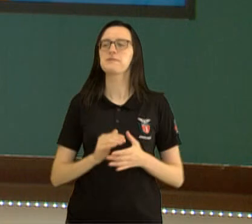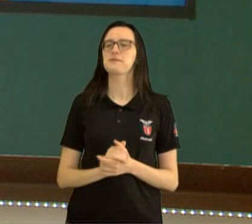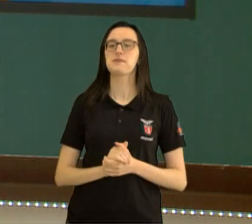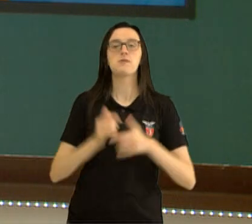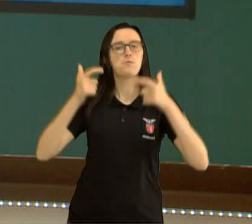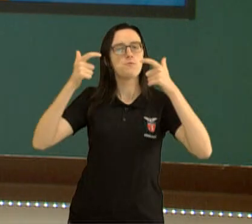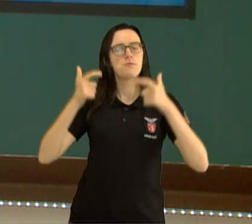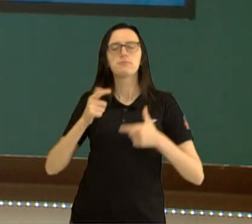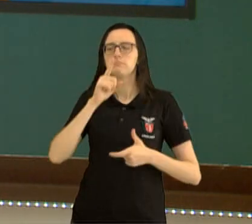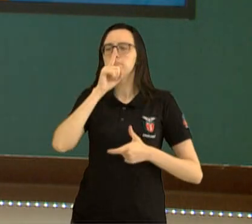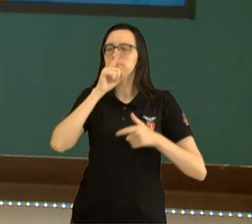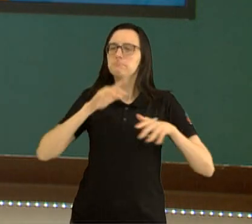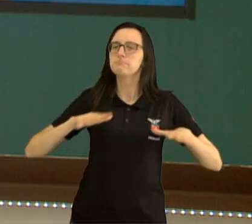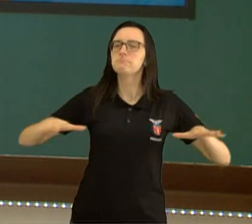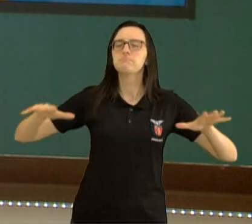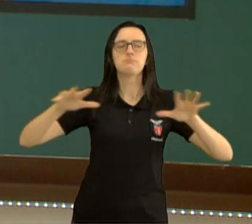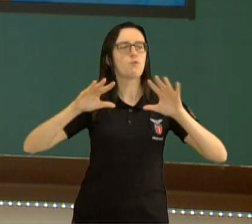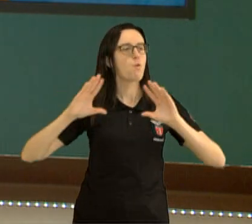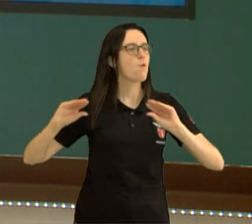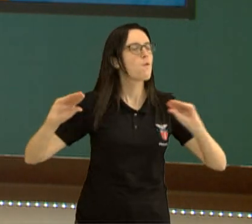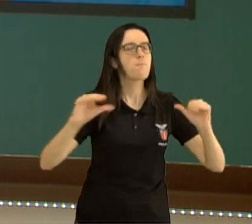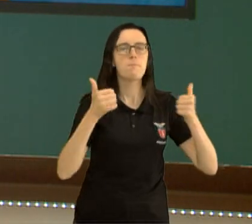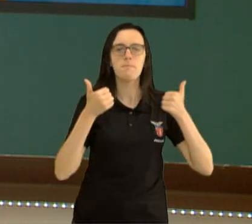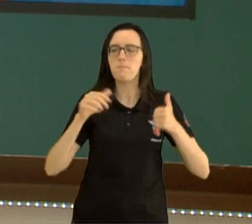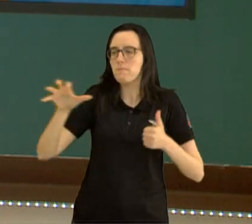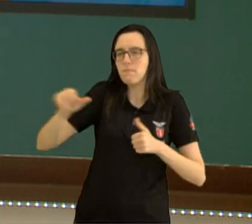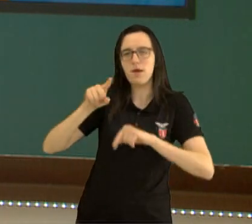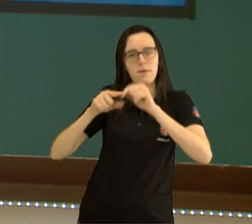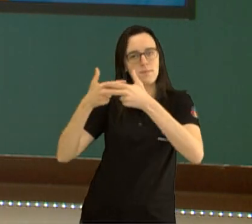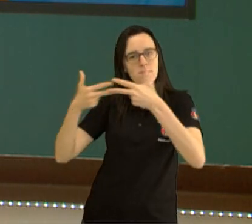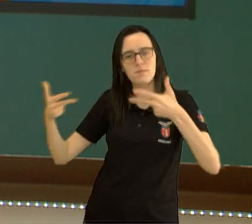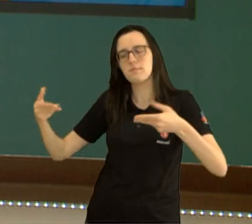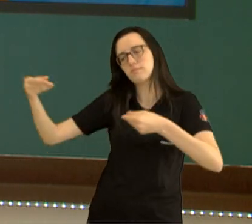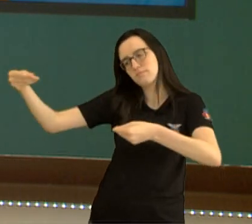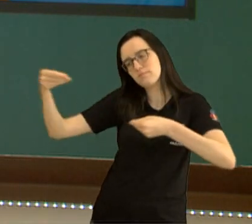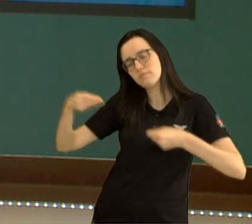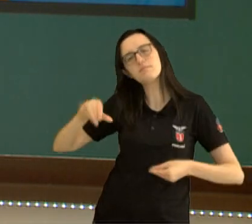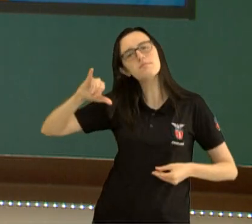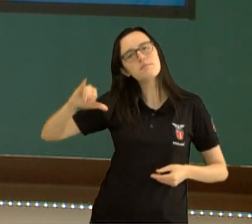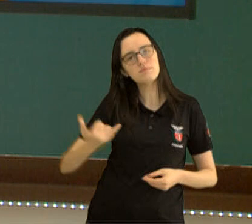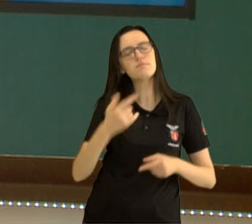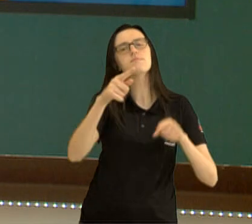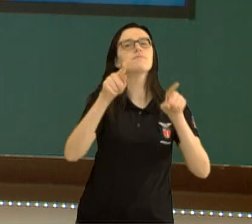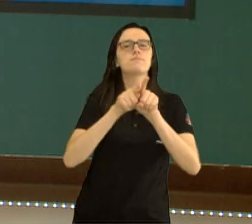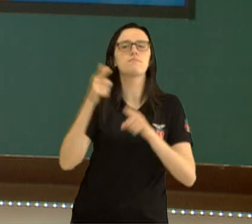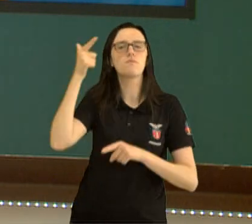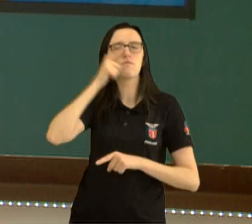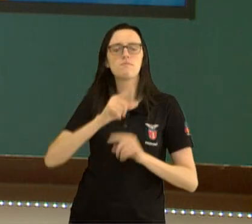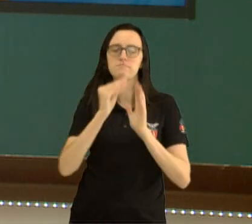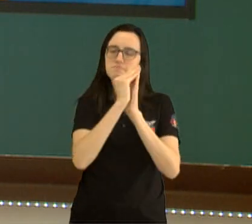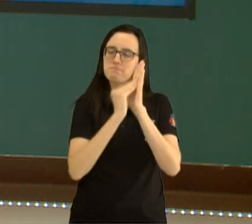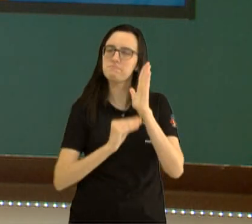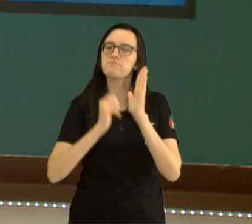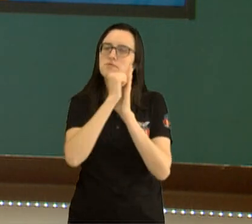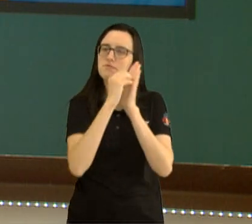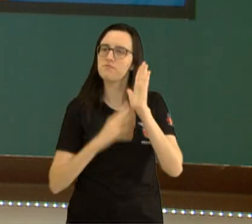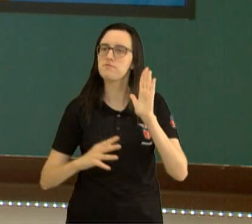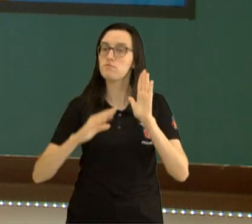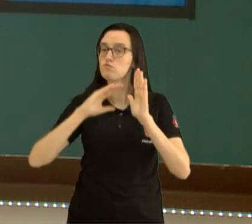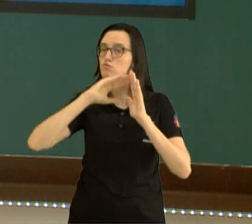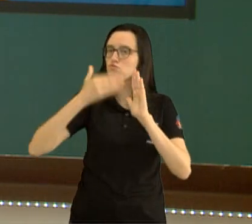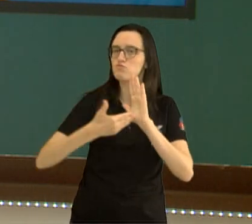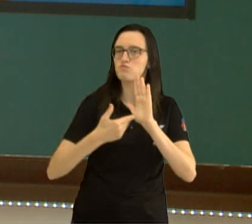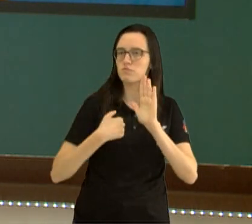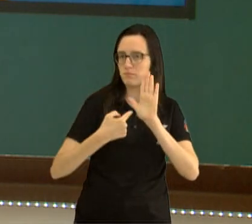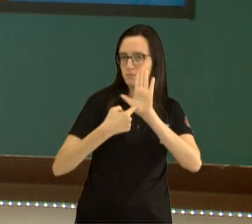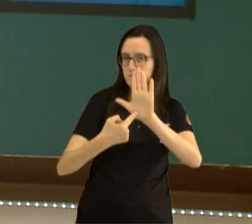local silencioso e confortável, tá? Pegue todo o seu material para que você possa também realizar todas as atividades que eu vou propor aqui na nossa